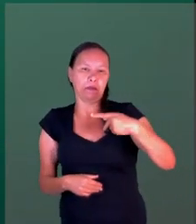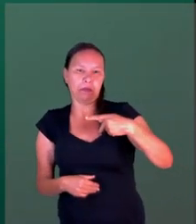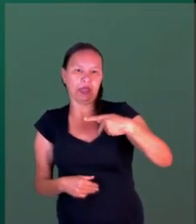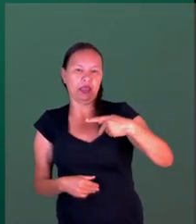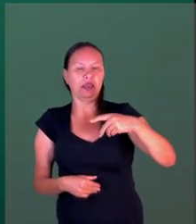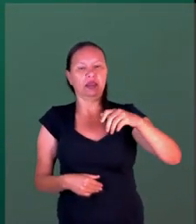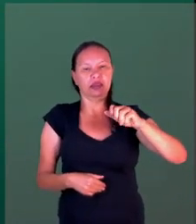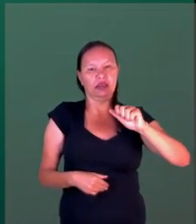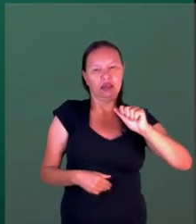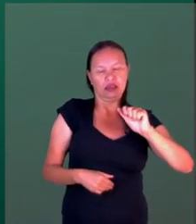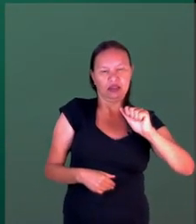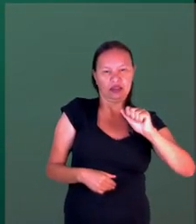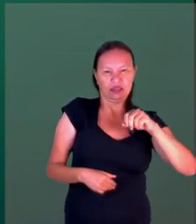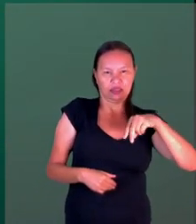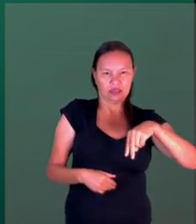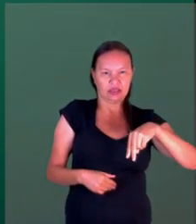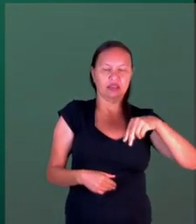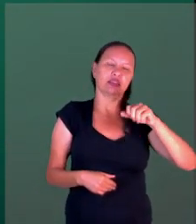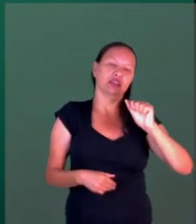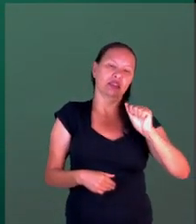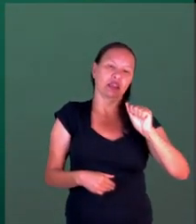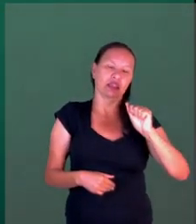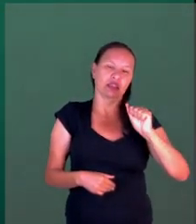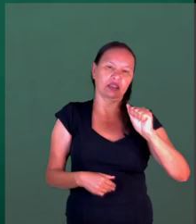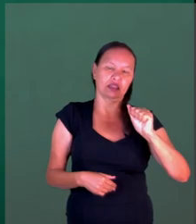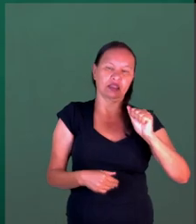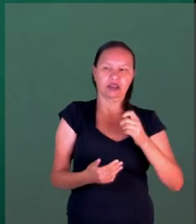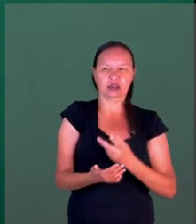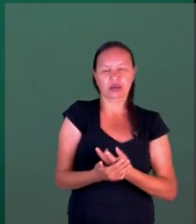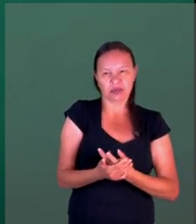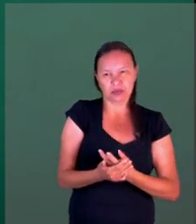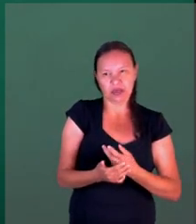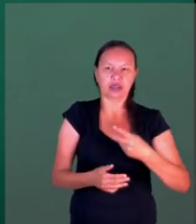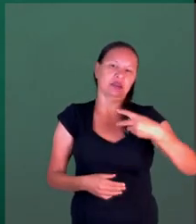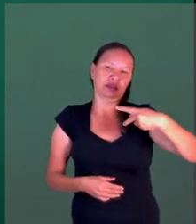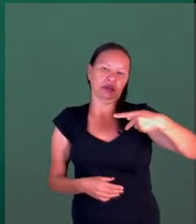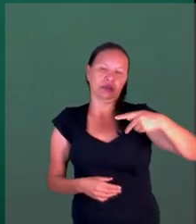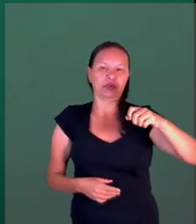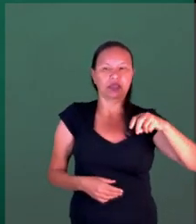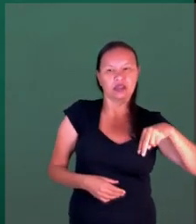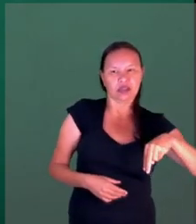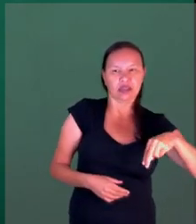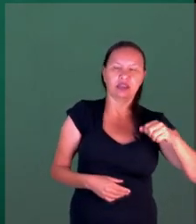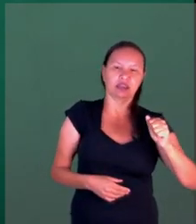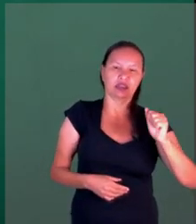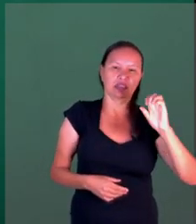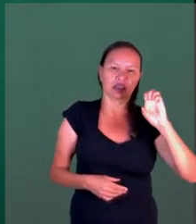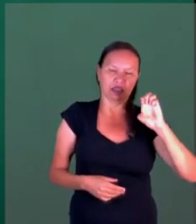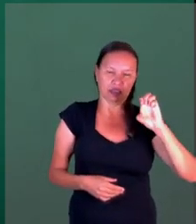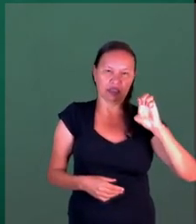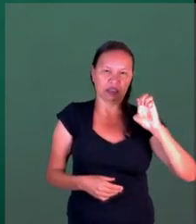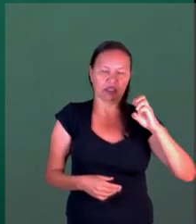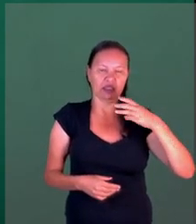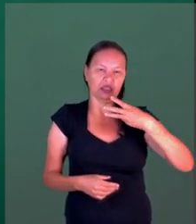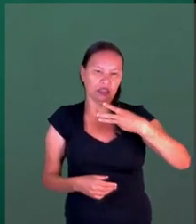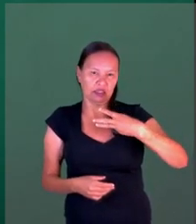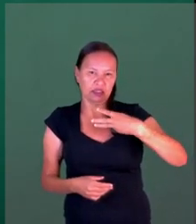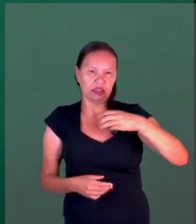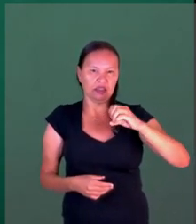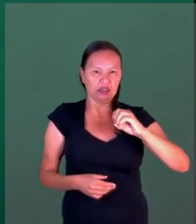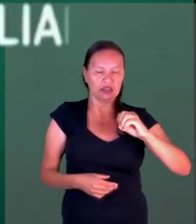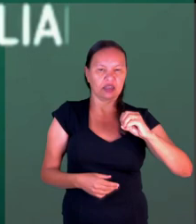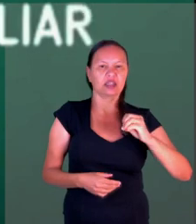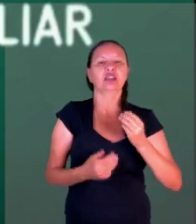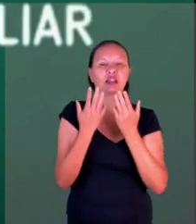programa nacional de alimentação escolar é ele que garante a qualidade e exige que pelo menos 30% desses